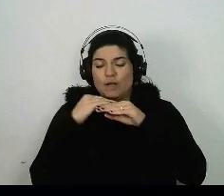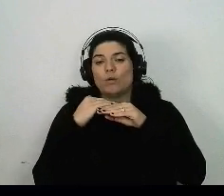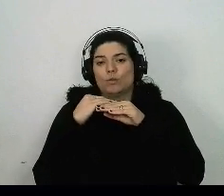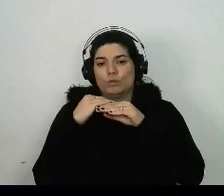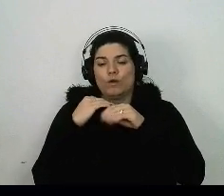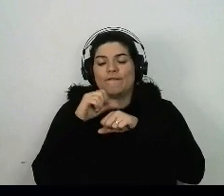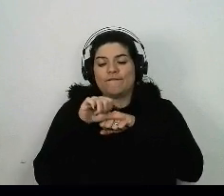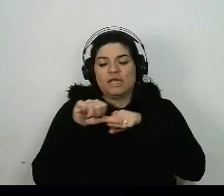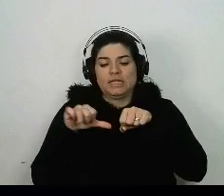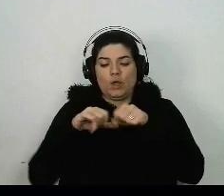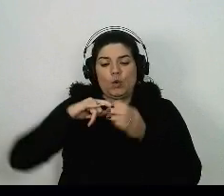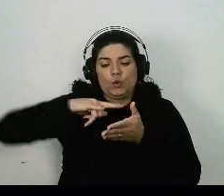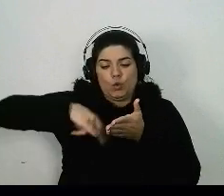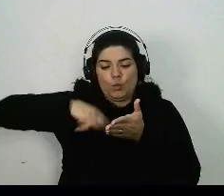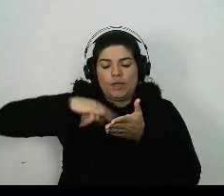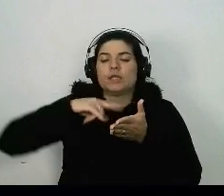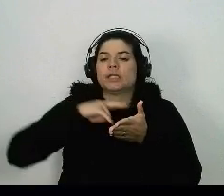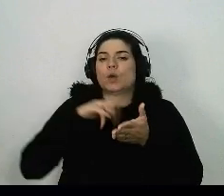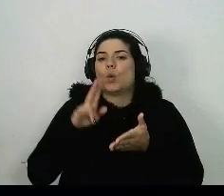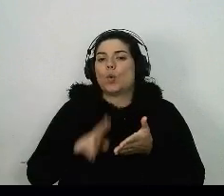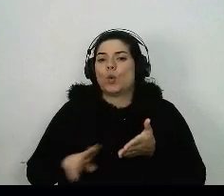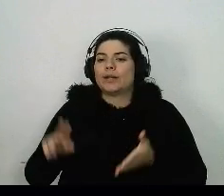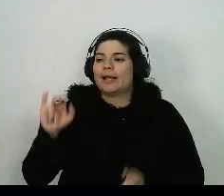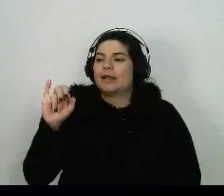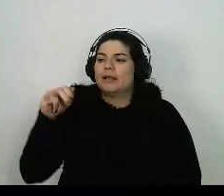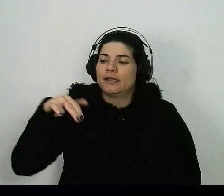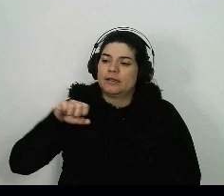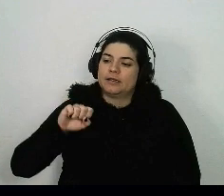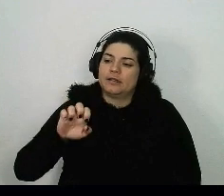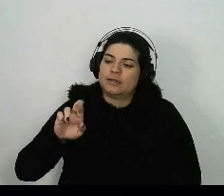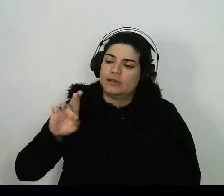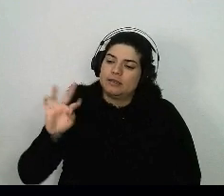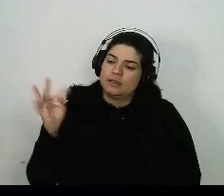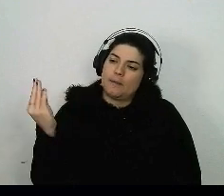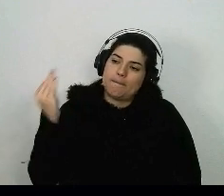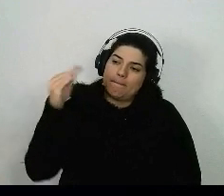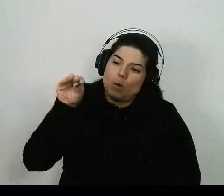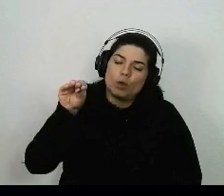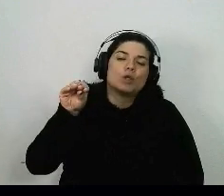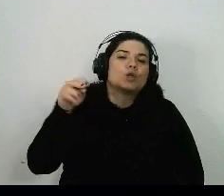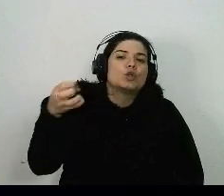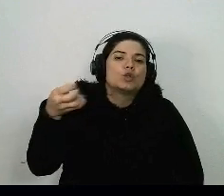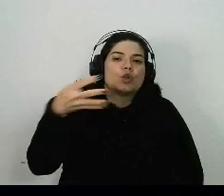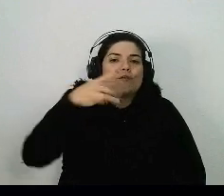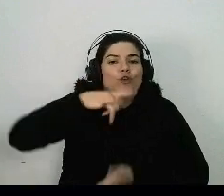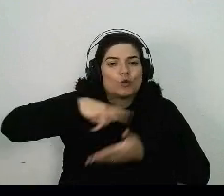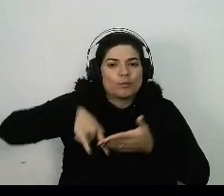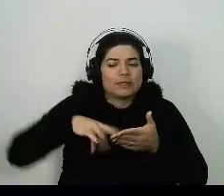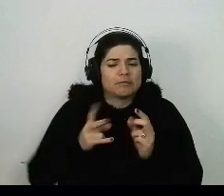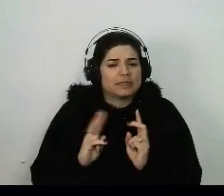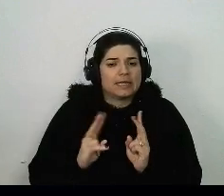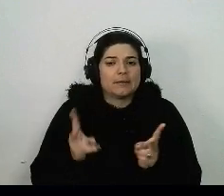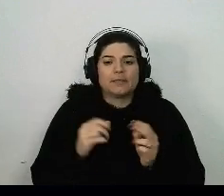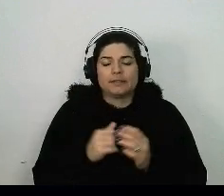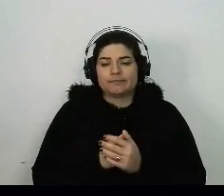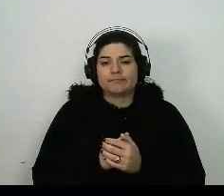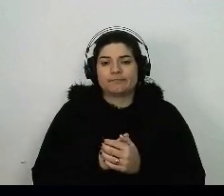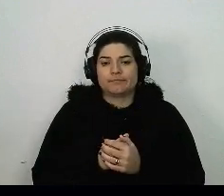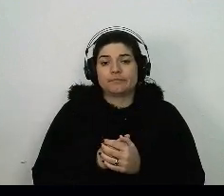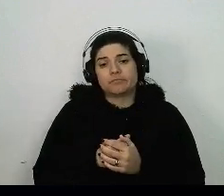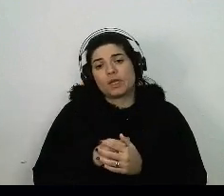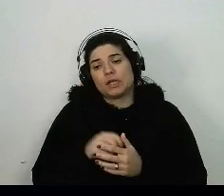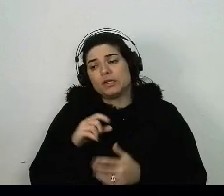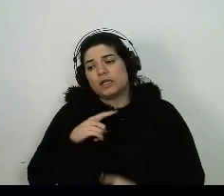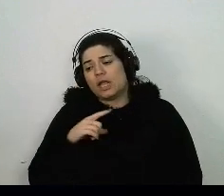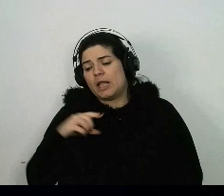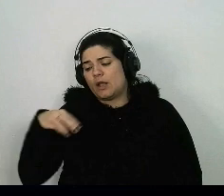comando insert. Então, estou sempre inserindo somente um novo documento. E aí, assim, não só no Mongo, né, mas outros bancos,